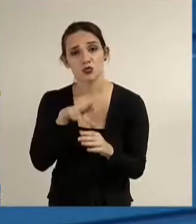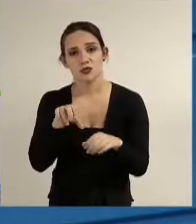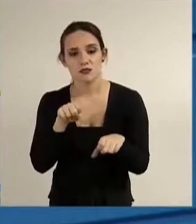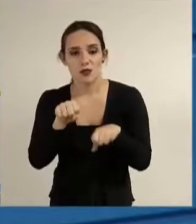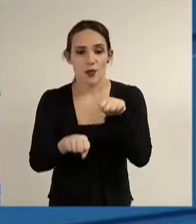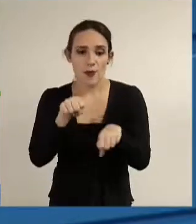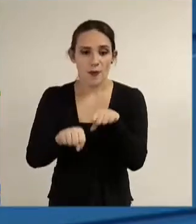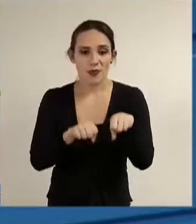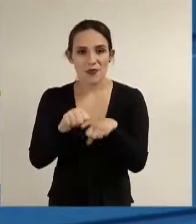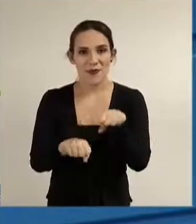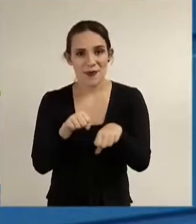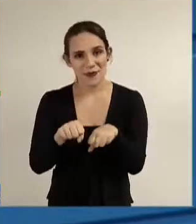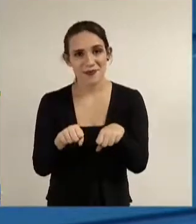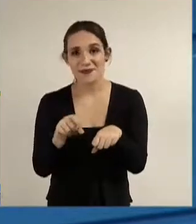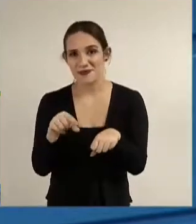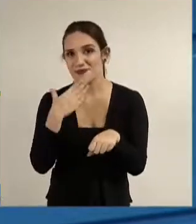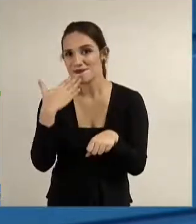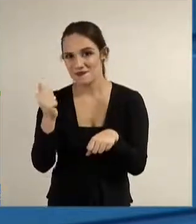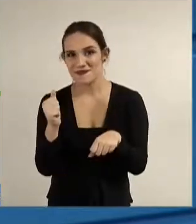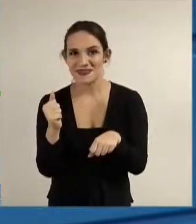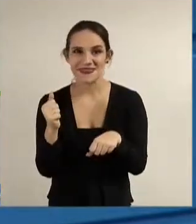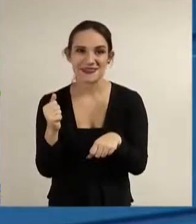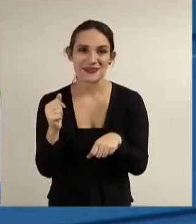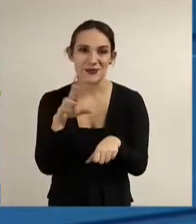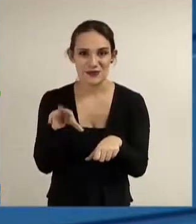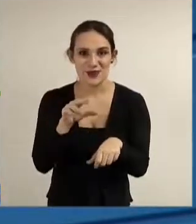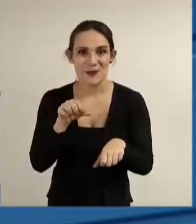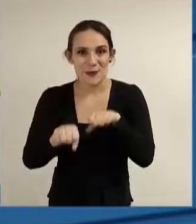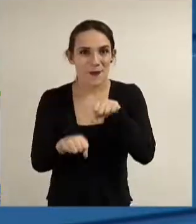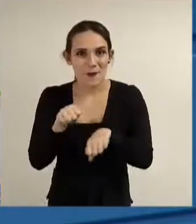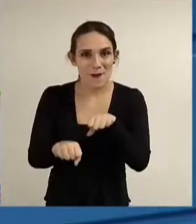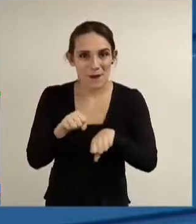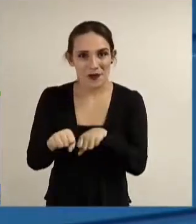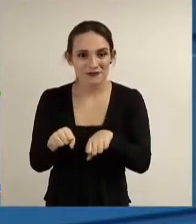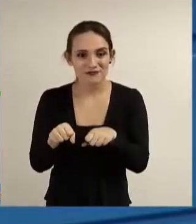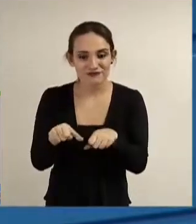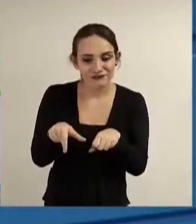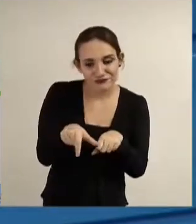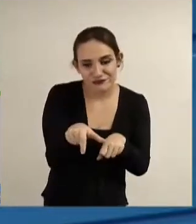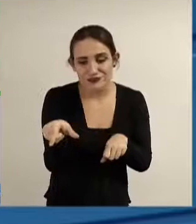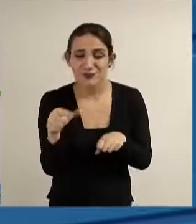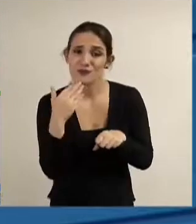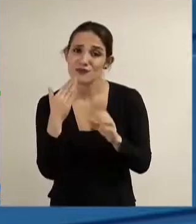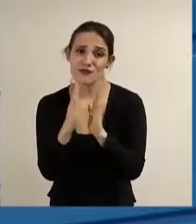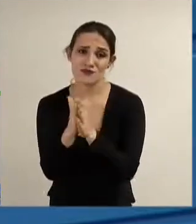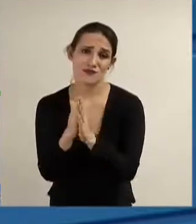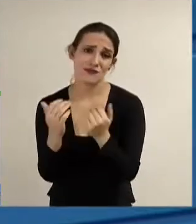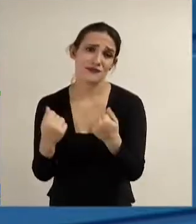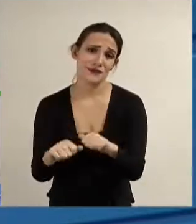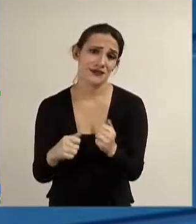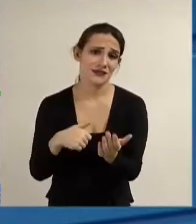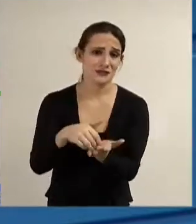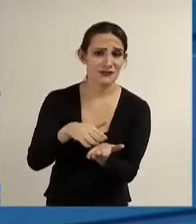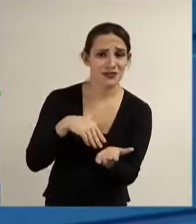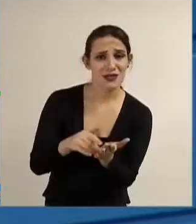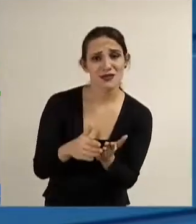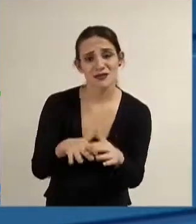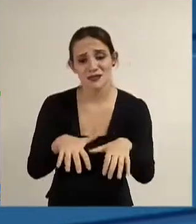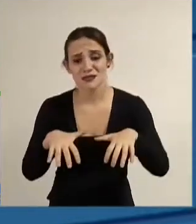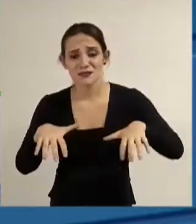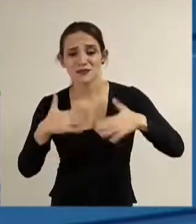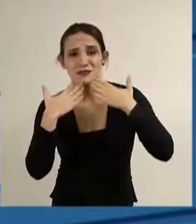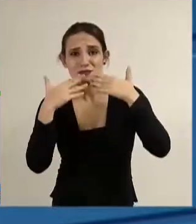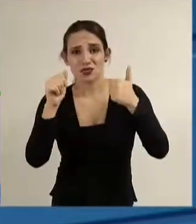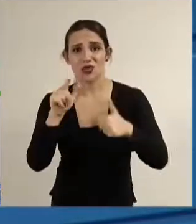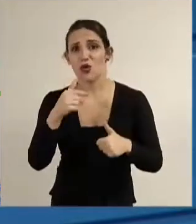aqui, os adeptos da atividade esportiva, utilizam esse trecho aqui. Essa proposição, ela vem de uma solicitação do